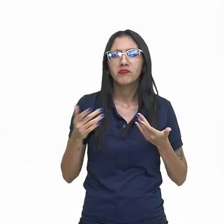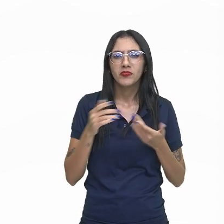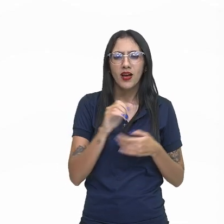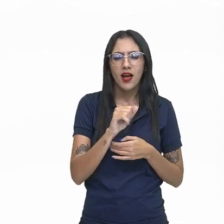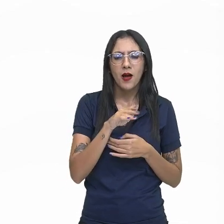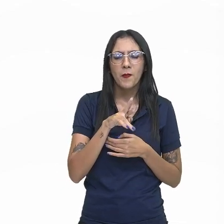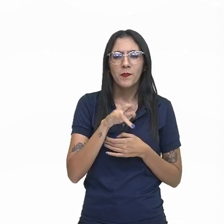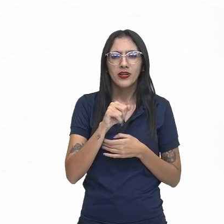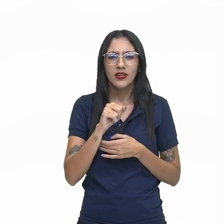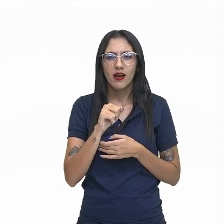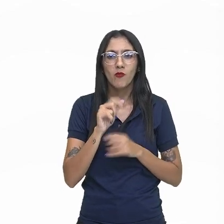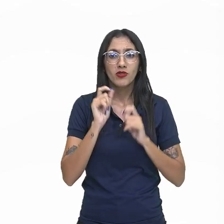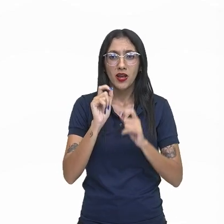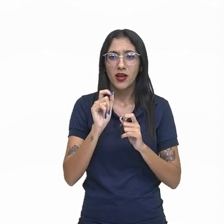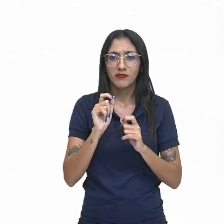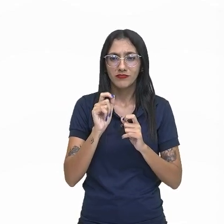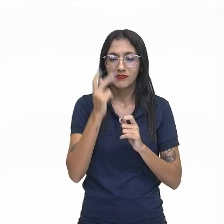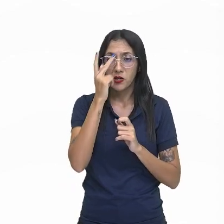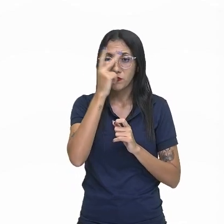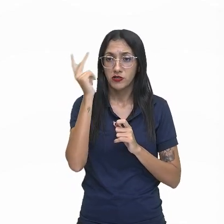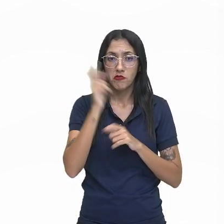arco, fugia.